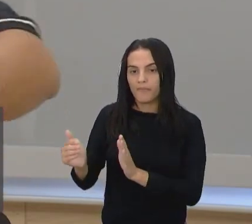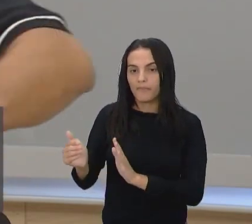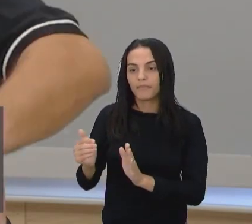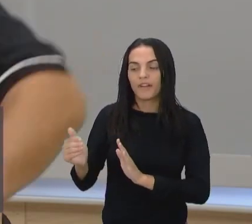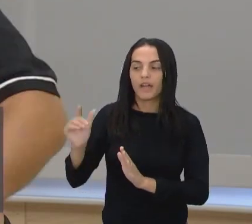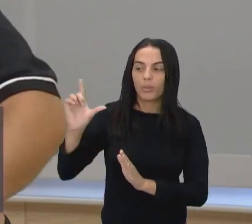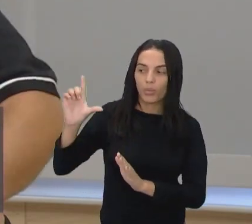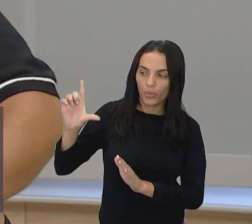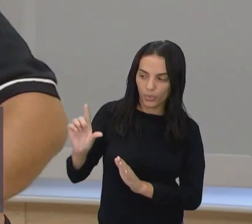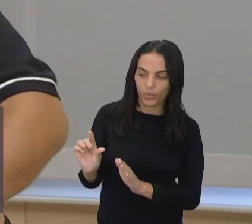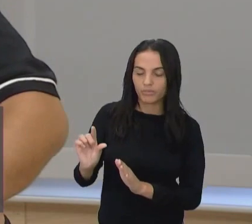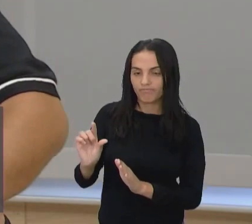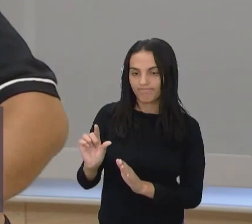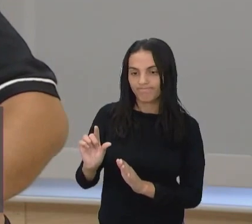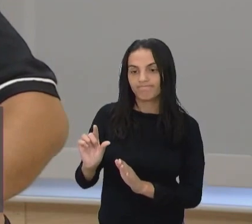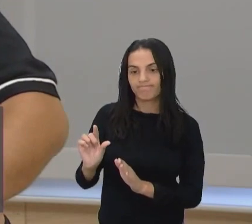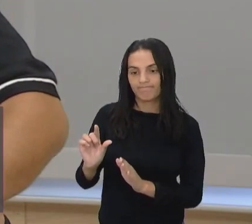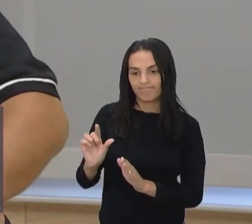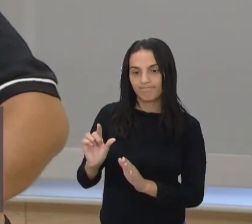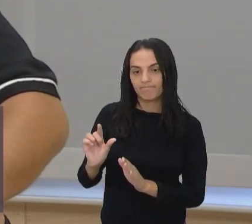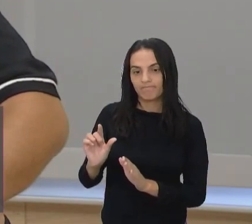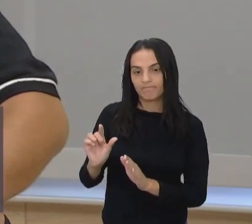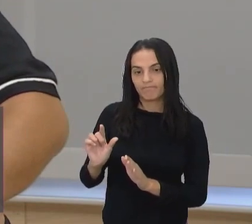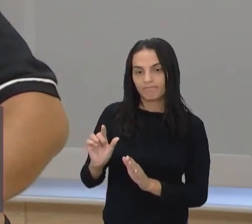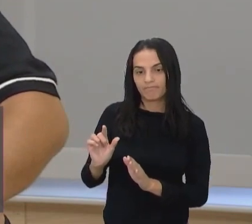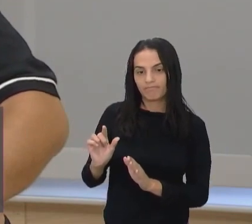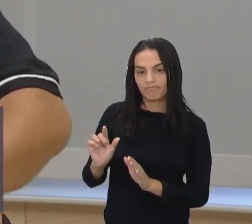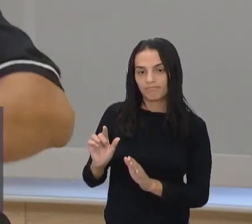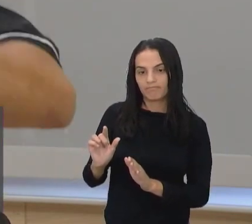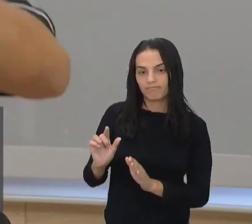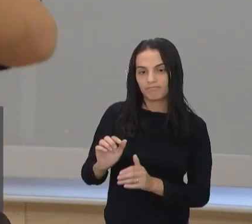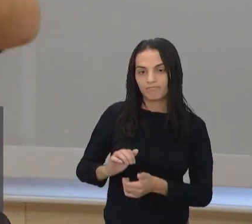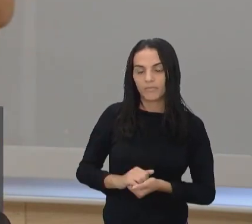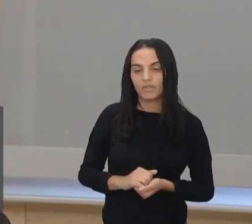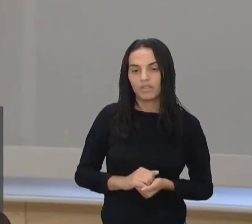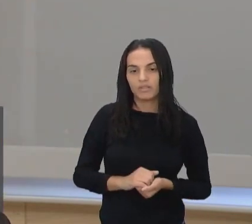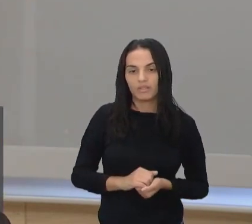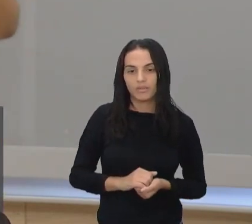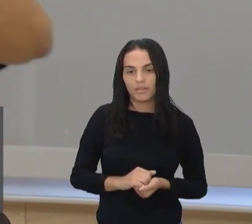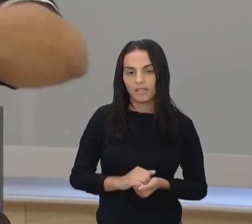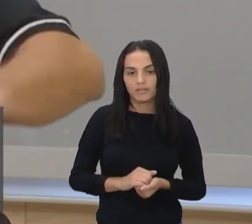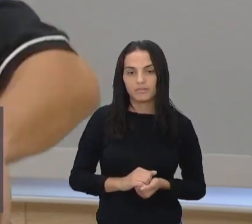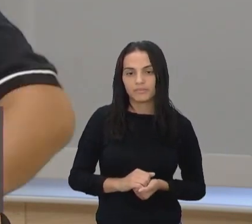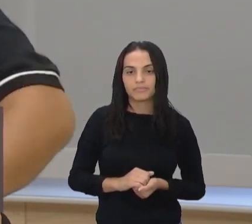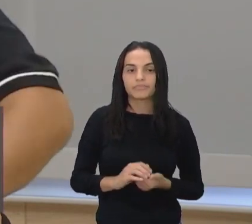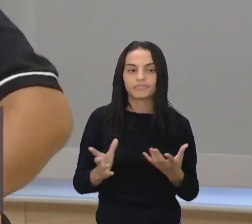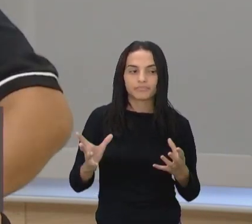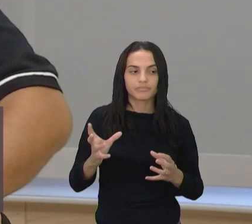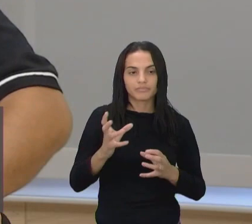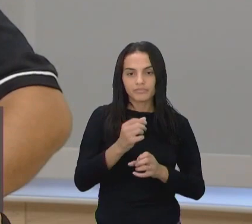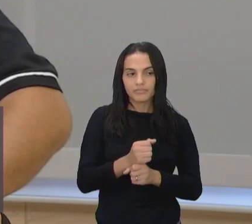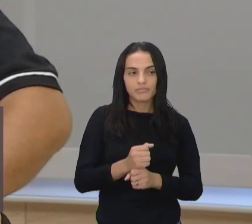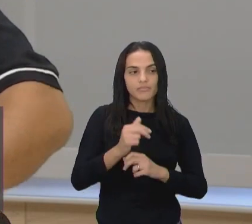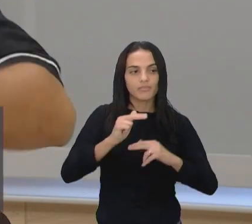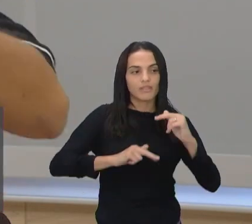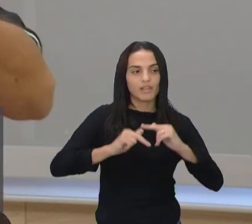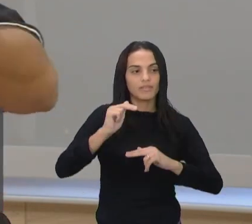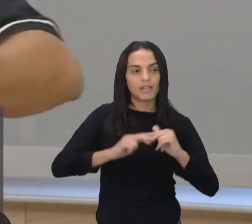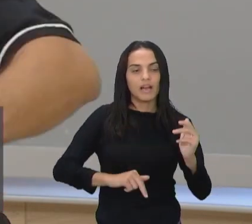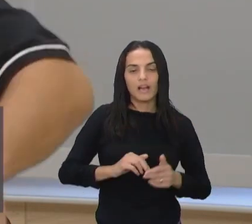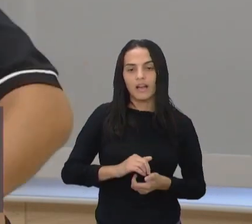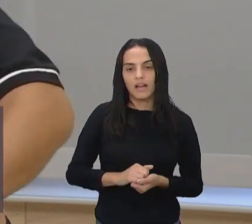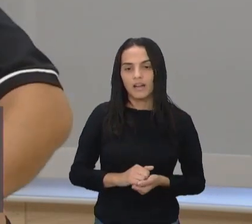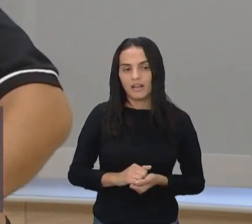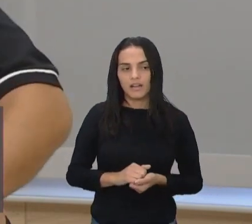vai diminuir bastante vamos falar assim, a quantidade desse material no solo, né? Então, isso